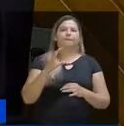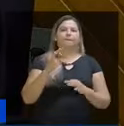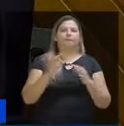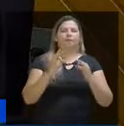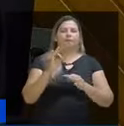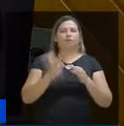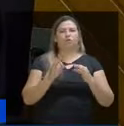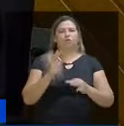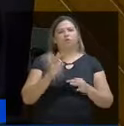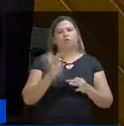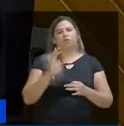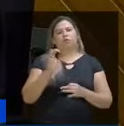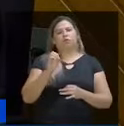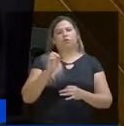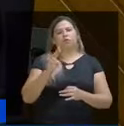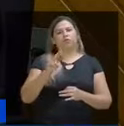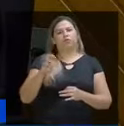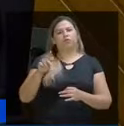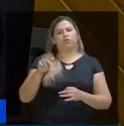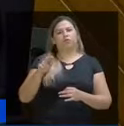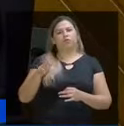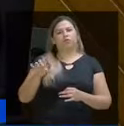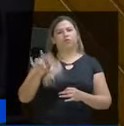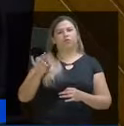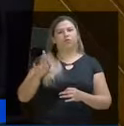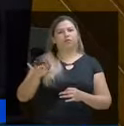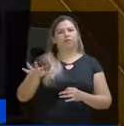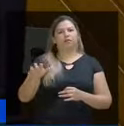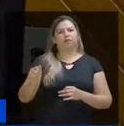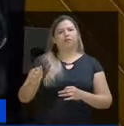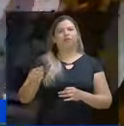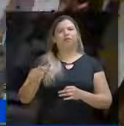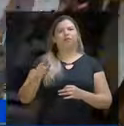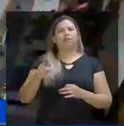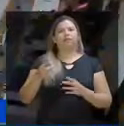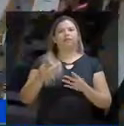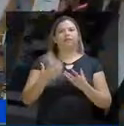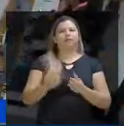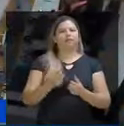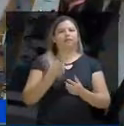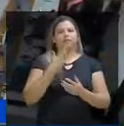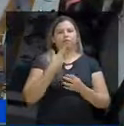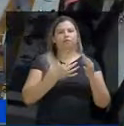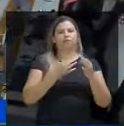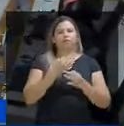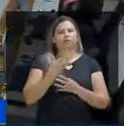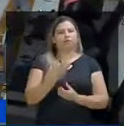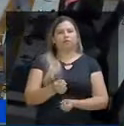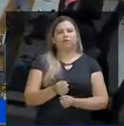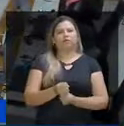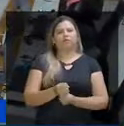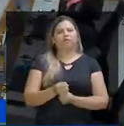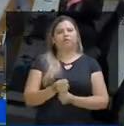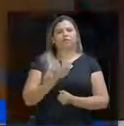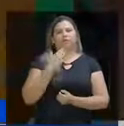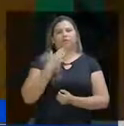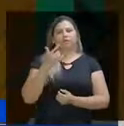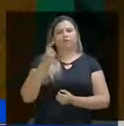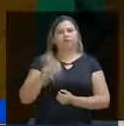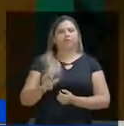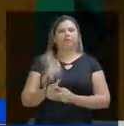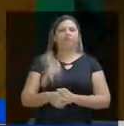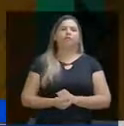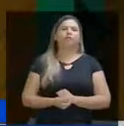pelo conhecimento e numero pelo desprovimento do recurso. É o relatório, senhor presidente. Senhor procurador. Do plenário. Senhor